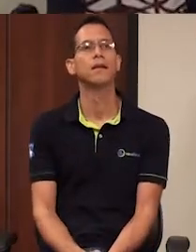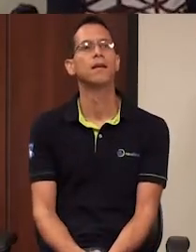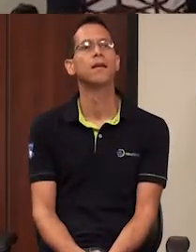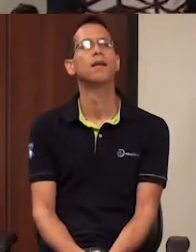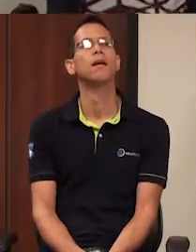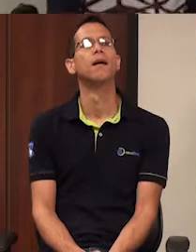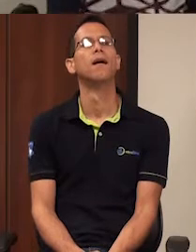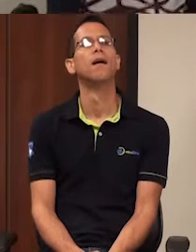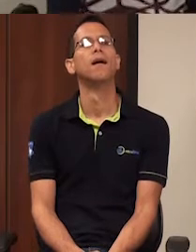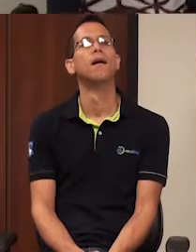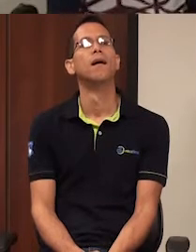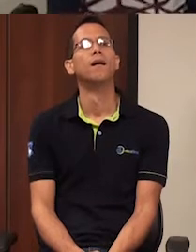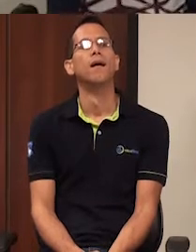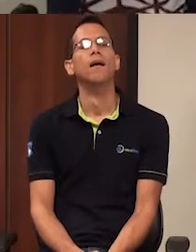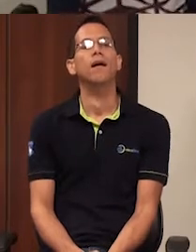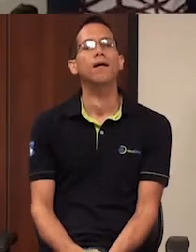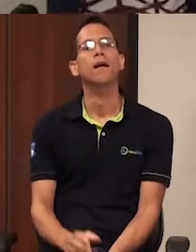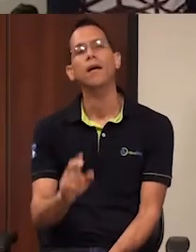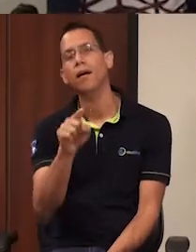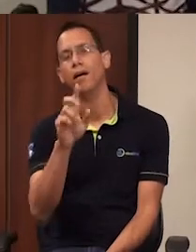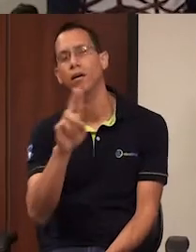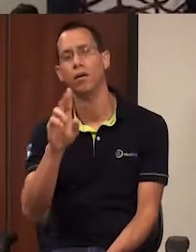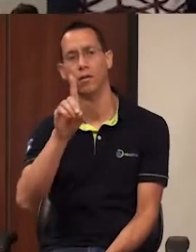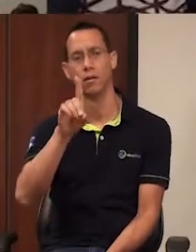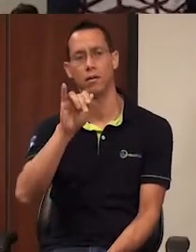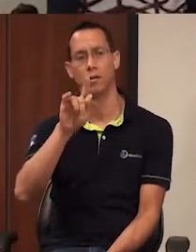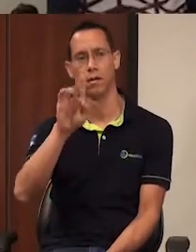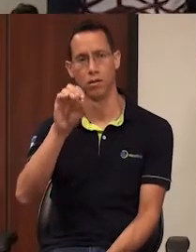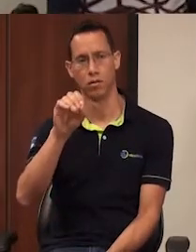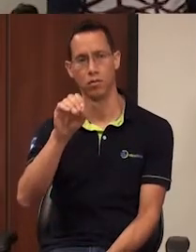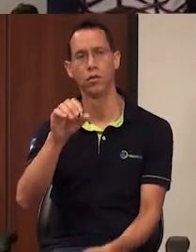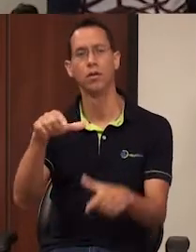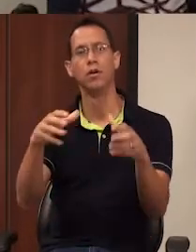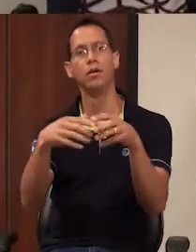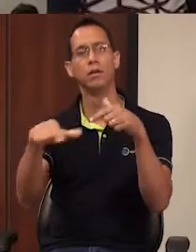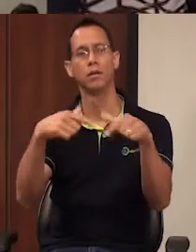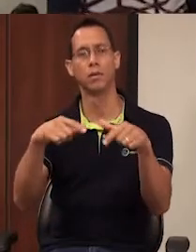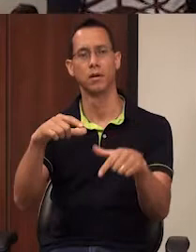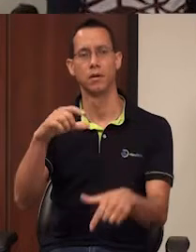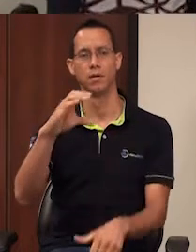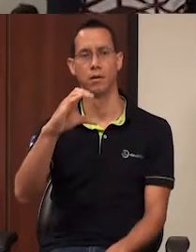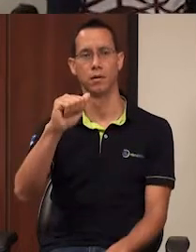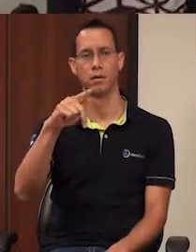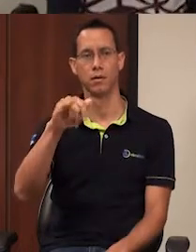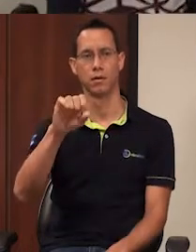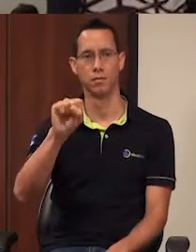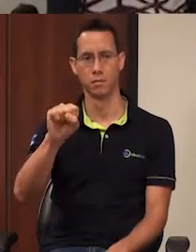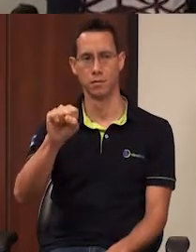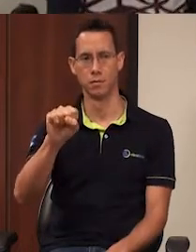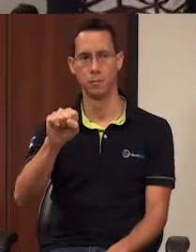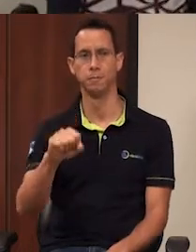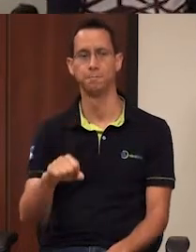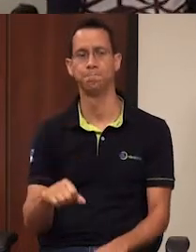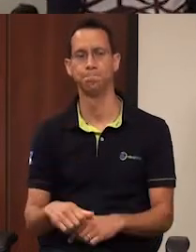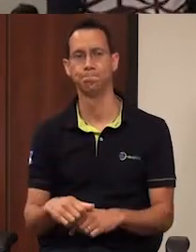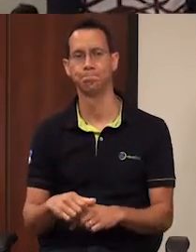Oi, meu nome é Diego, eu trabalho no CAPS, né, no Centro de Atenção Psicossocial, e o que me